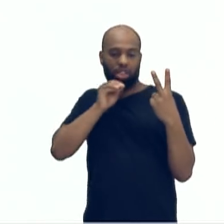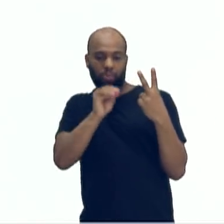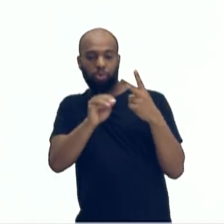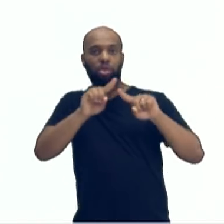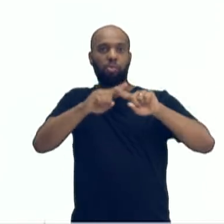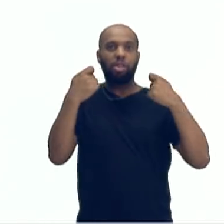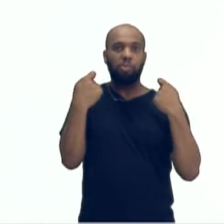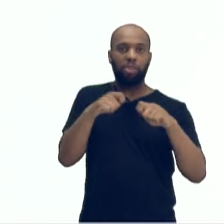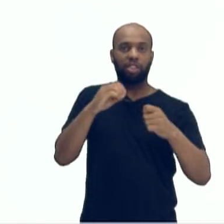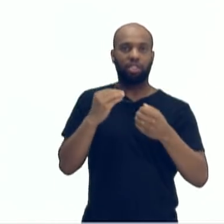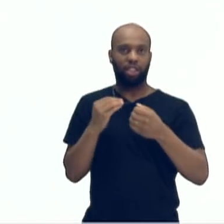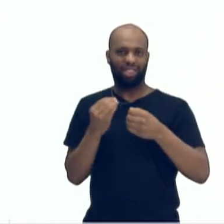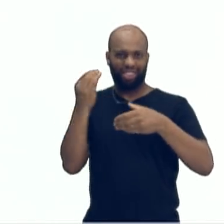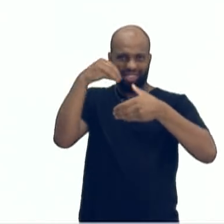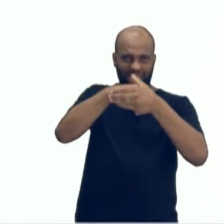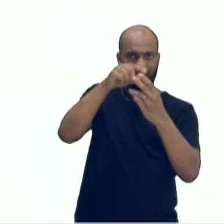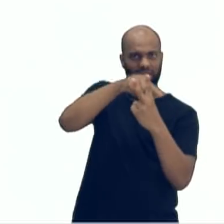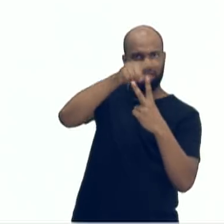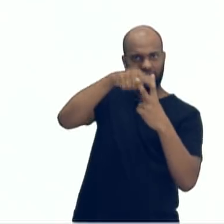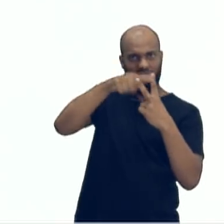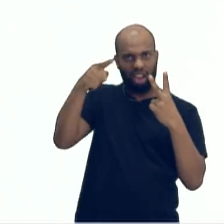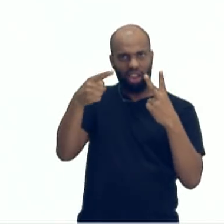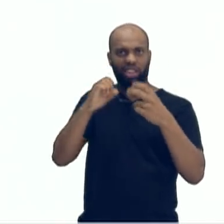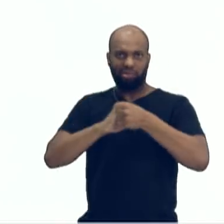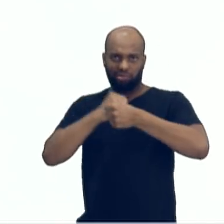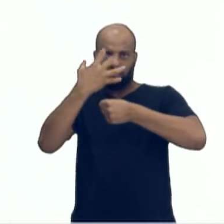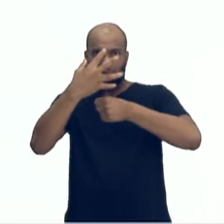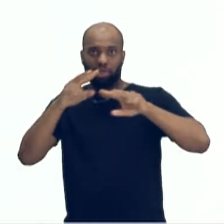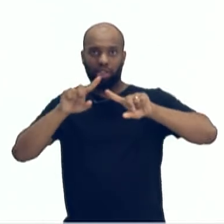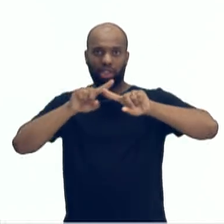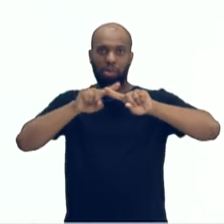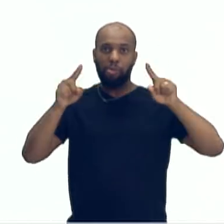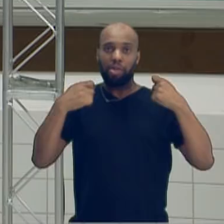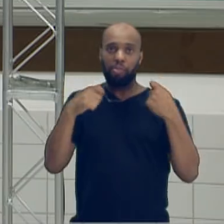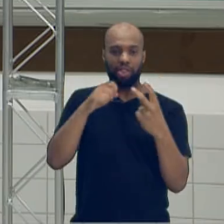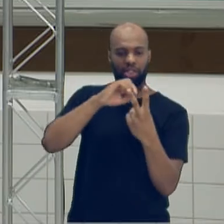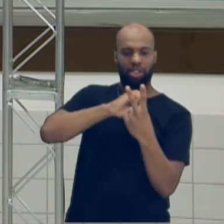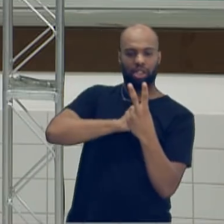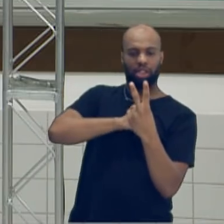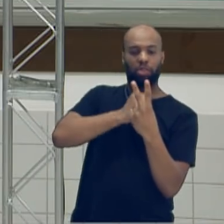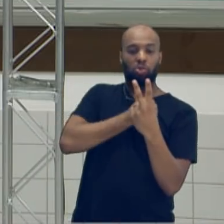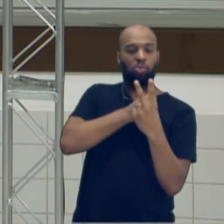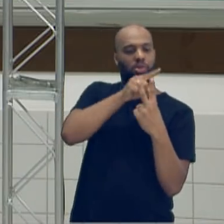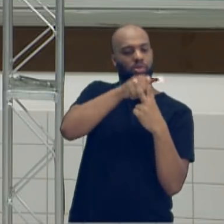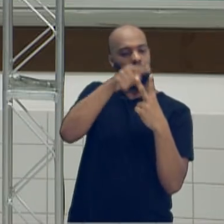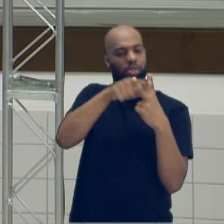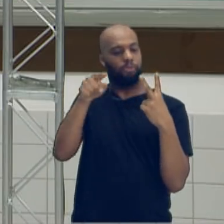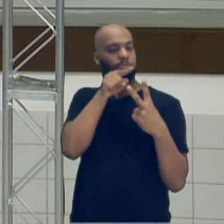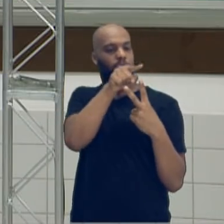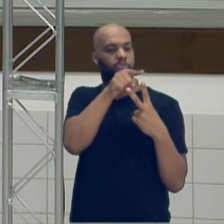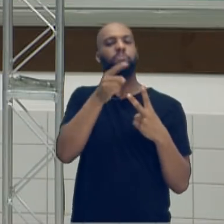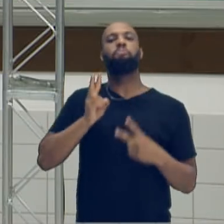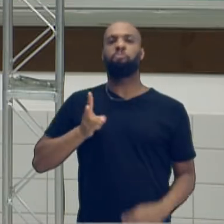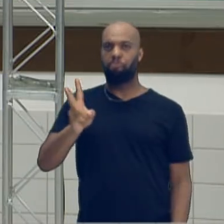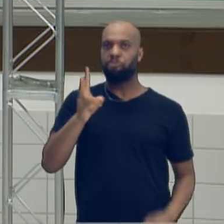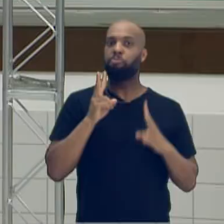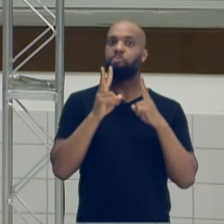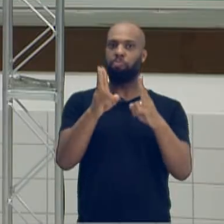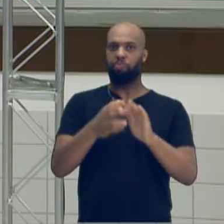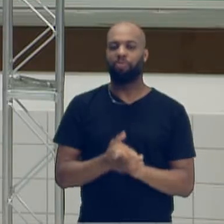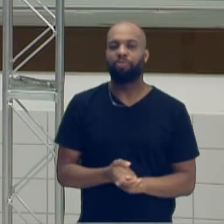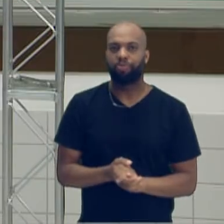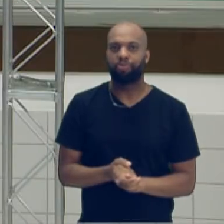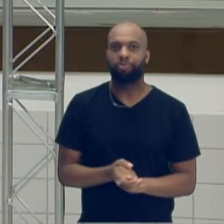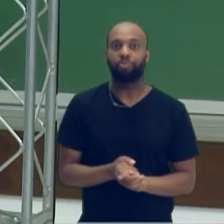um expoente igual ao índice do radical, conforme eu expliquei para vocês. Né? Então, nós vamos, né, trabalhar agora